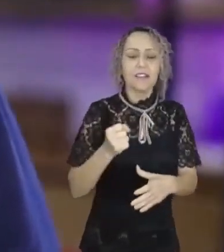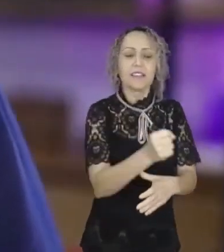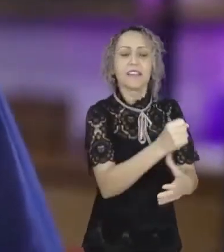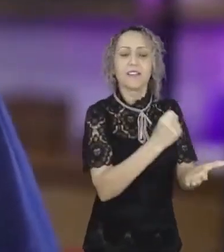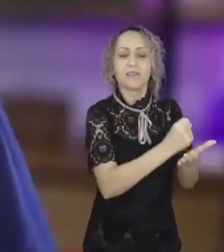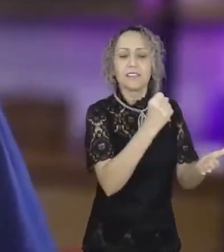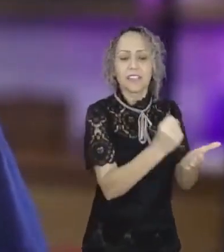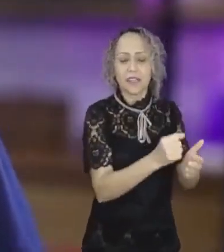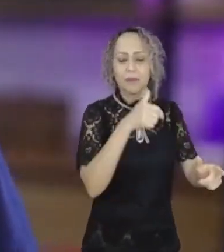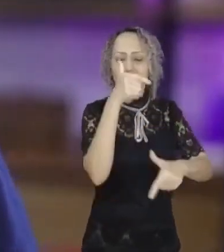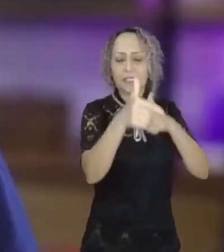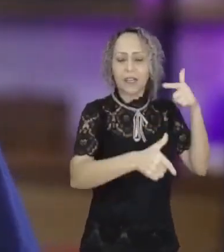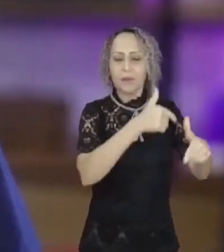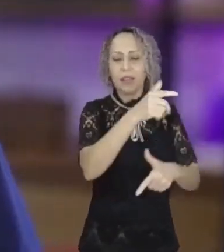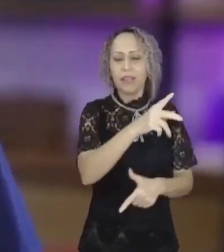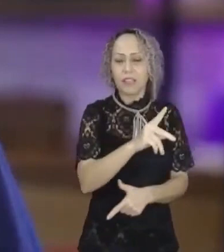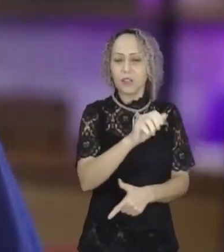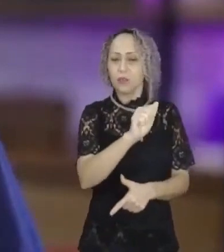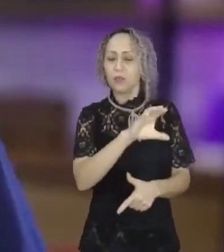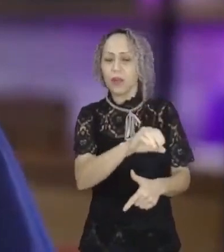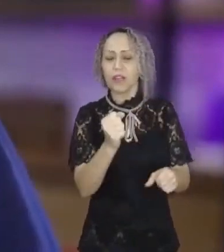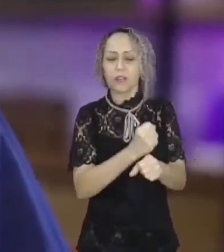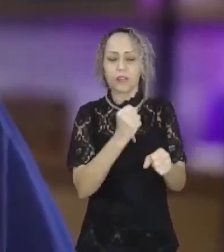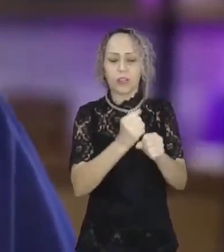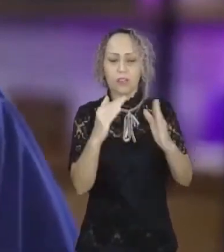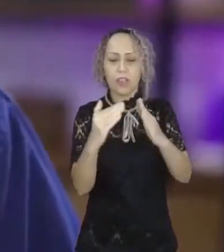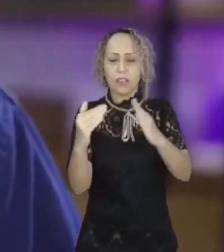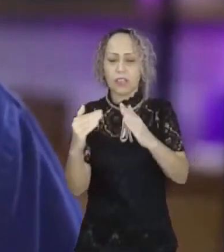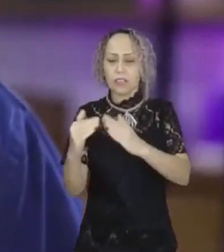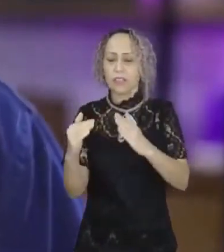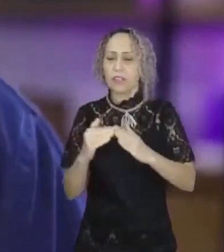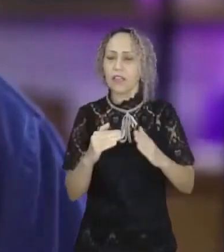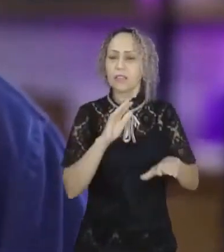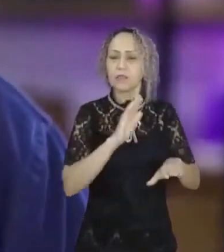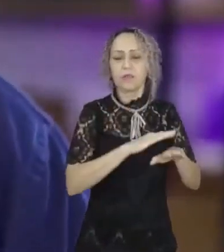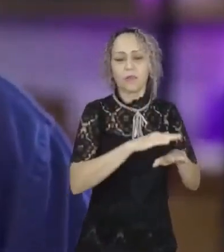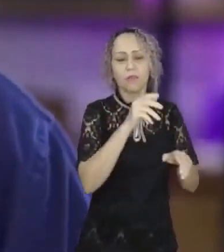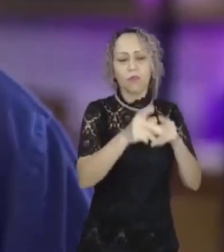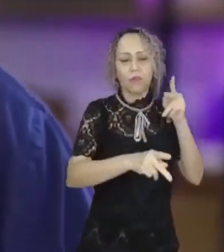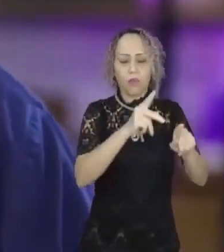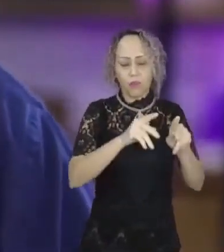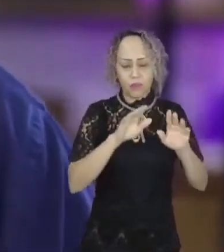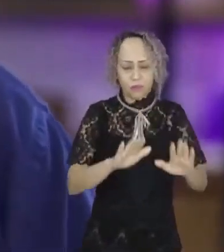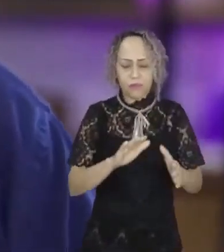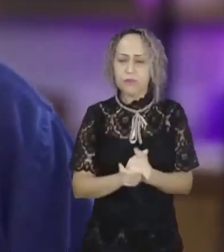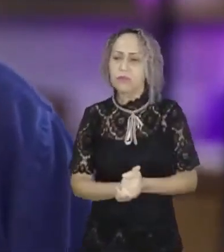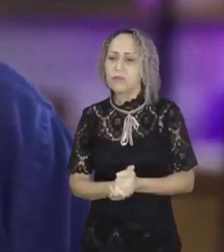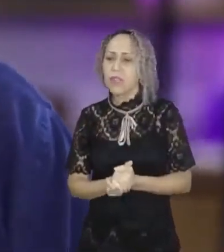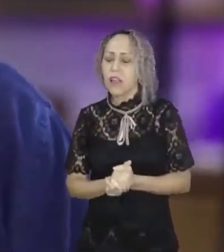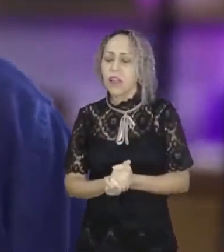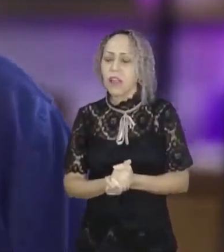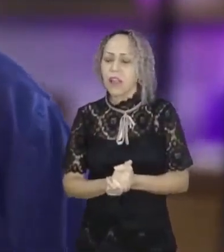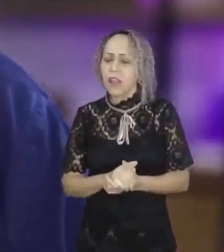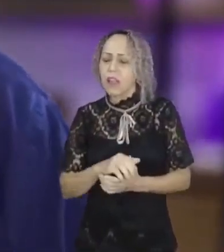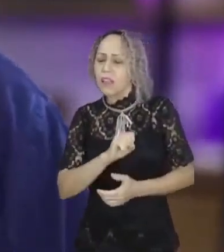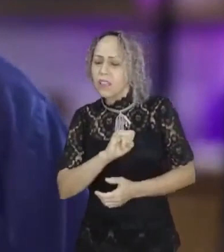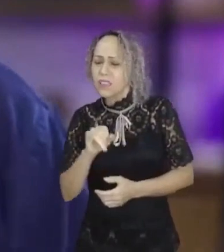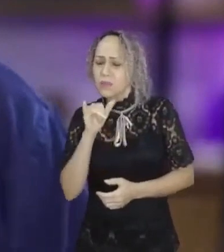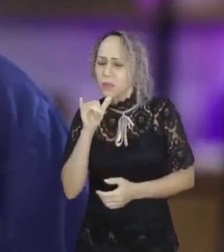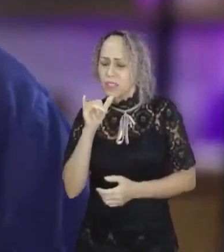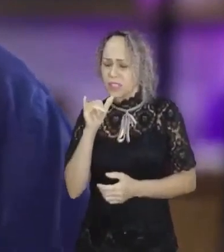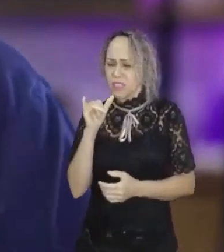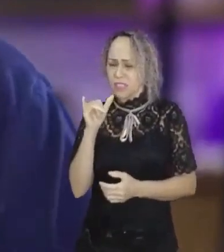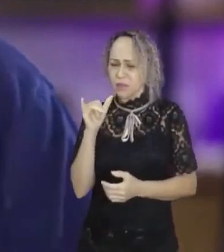ela já vai para tirar. Ela não vai para resolver. O problema deveria ser resolvido antes. Se não tivesse a ausência do Estado